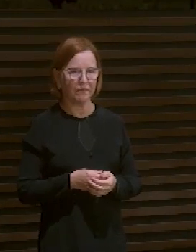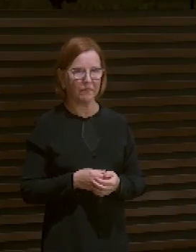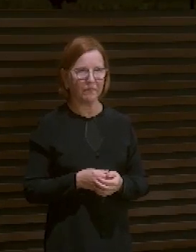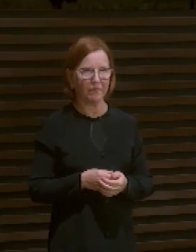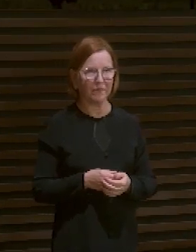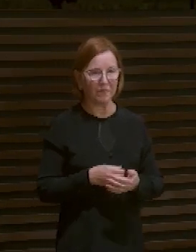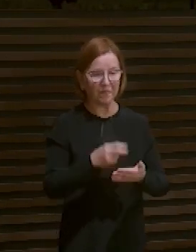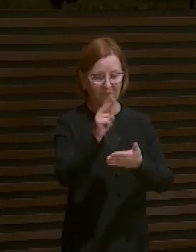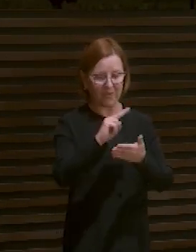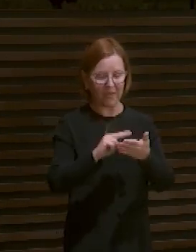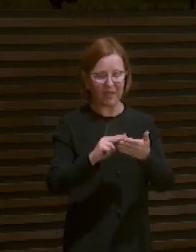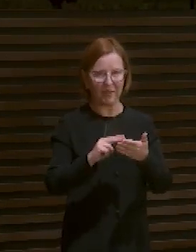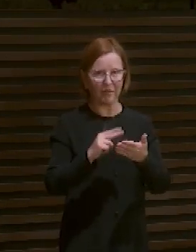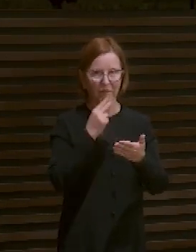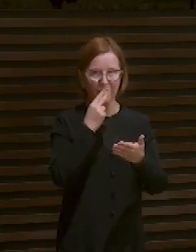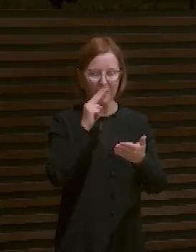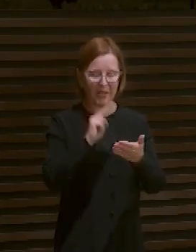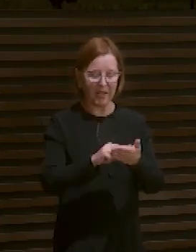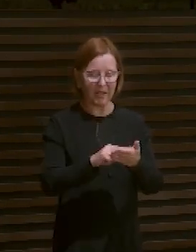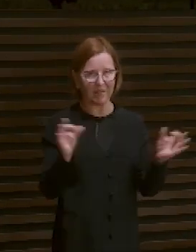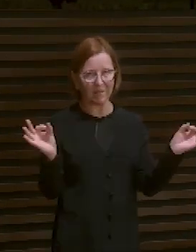Eles liam a carta inteira